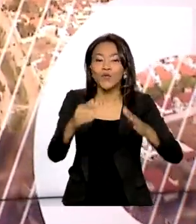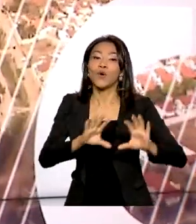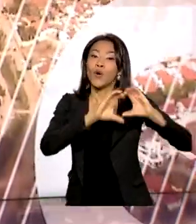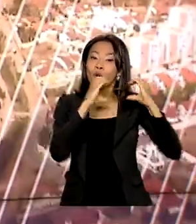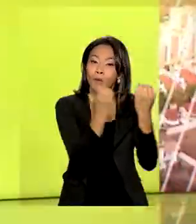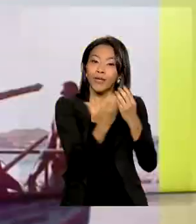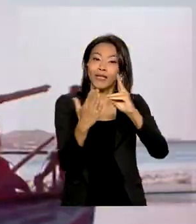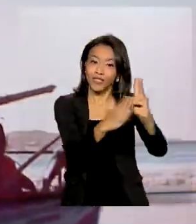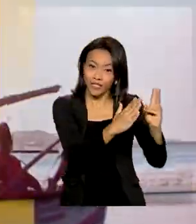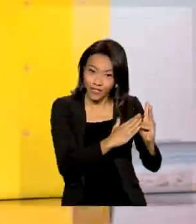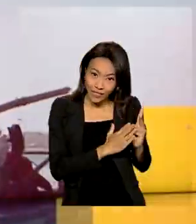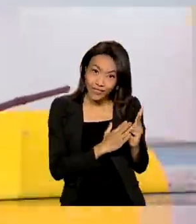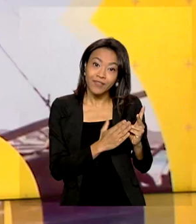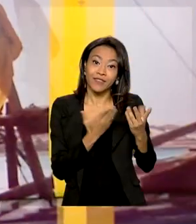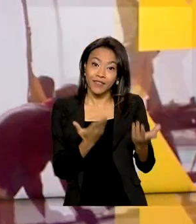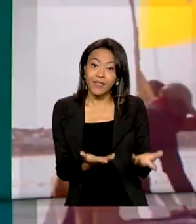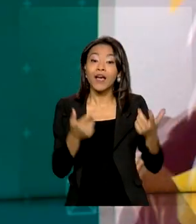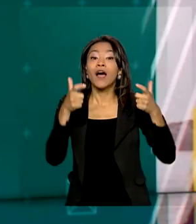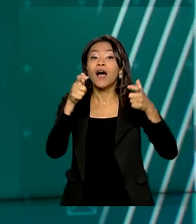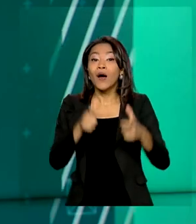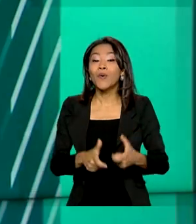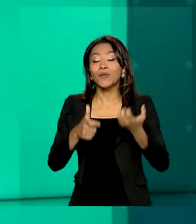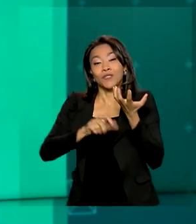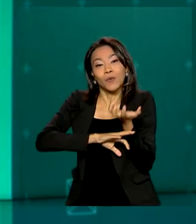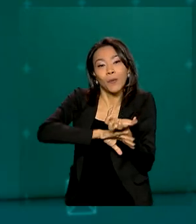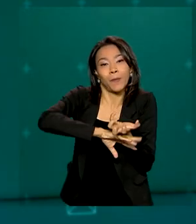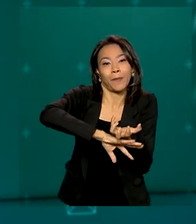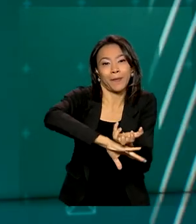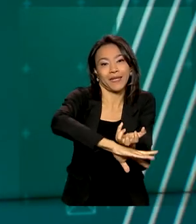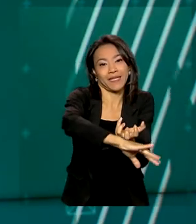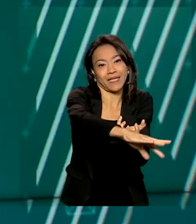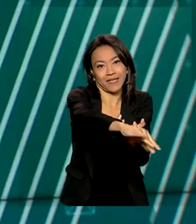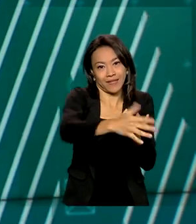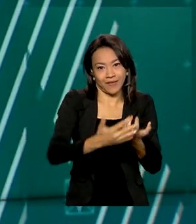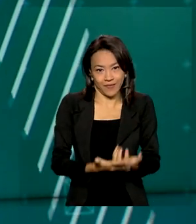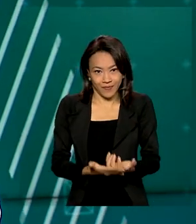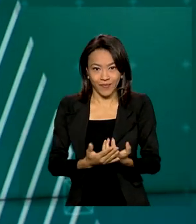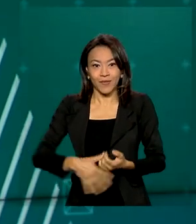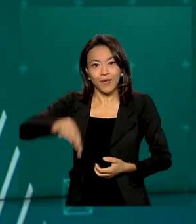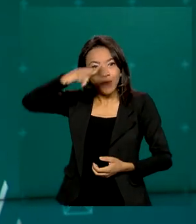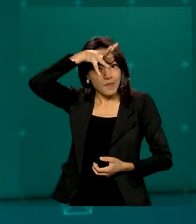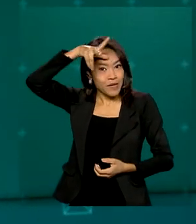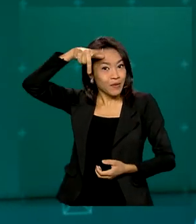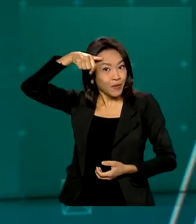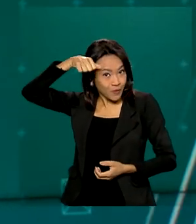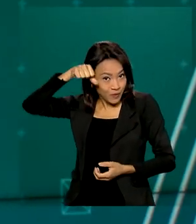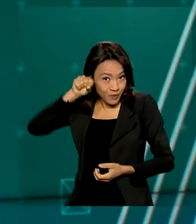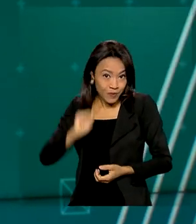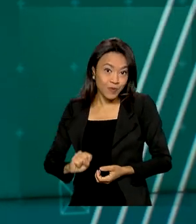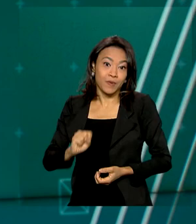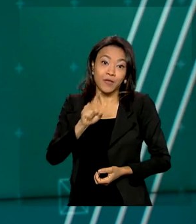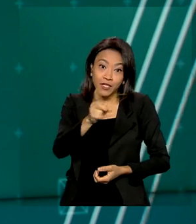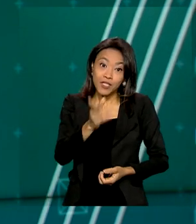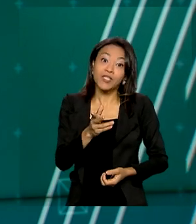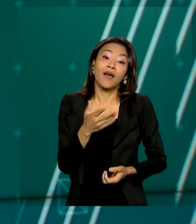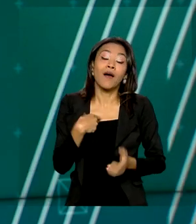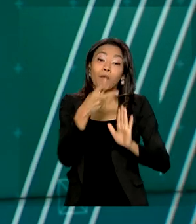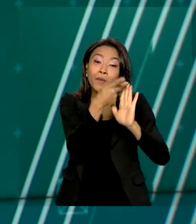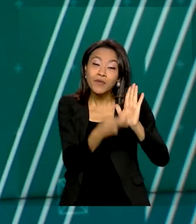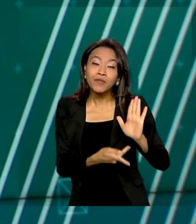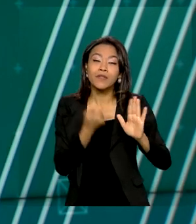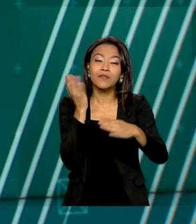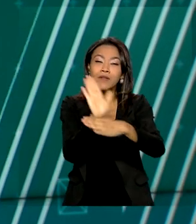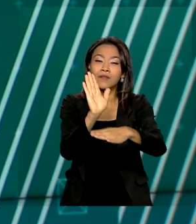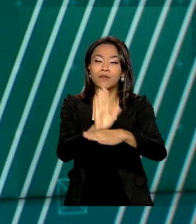que vivem no Pantanal sul-mato-grossense esse objetivo do ilumina Pantanal projeto que já beneficiou mais de